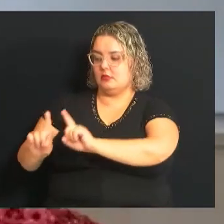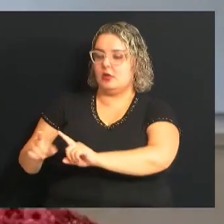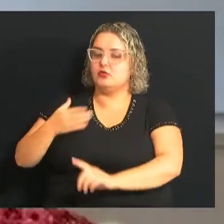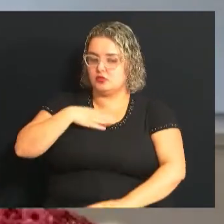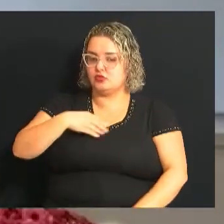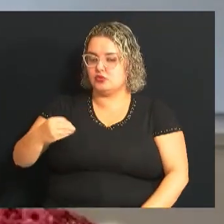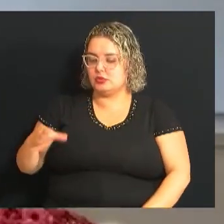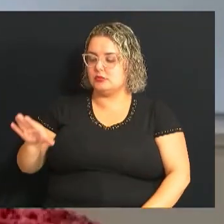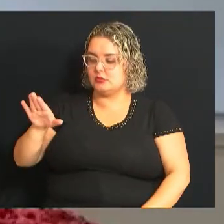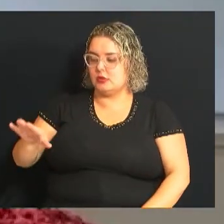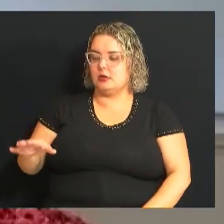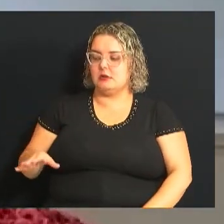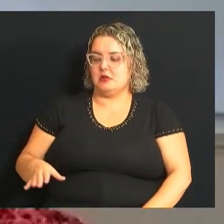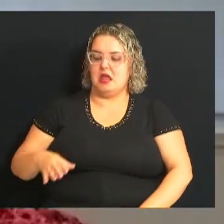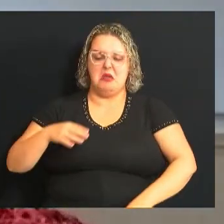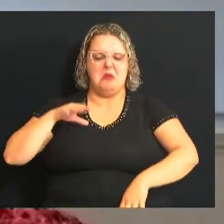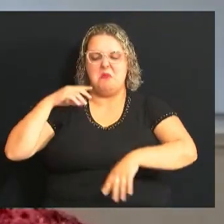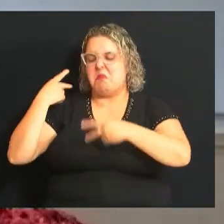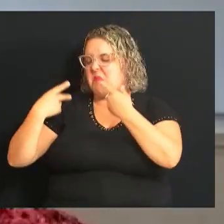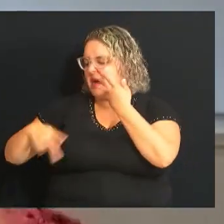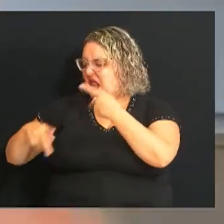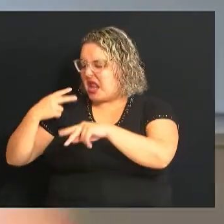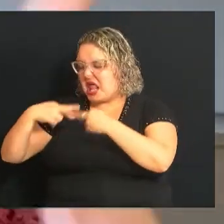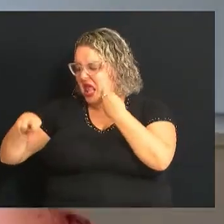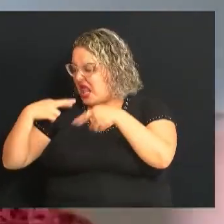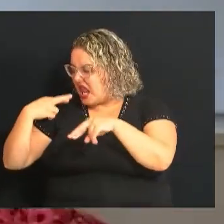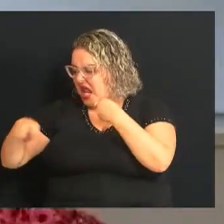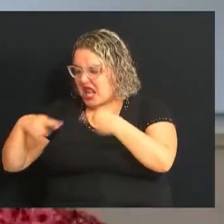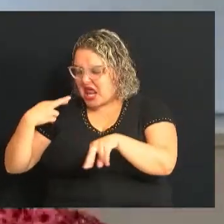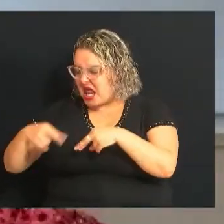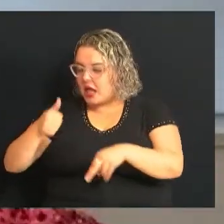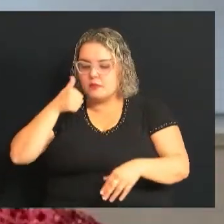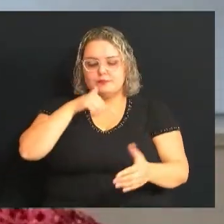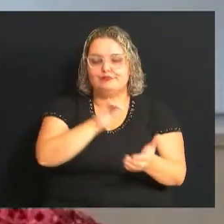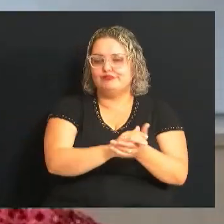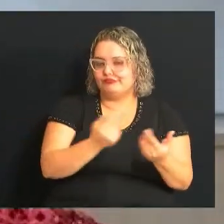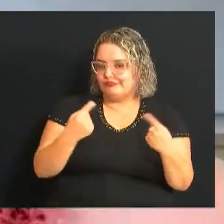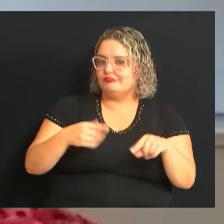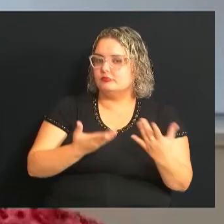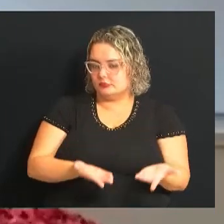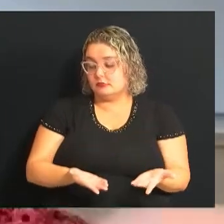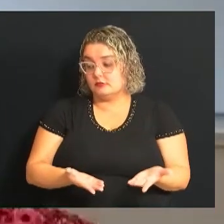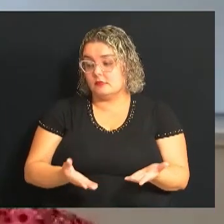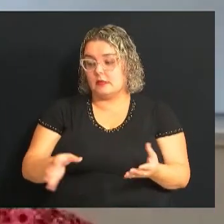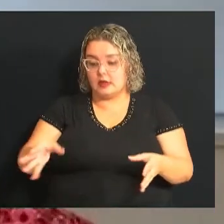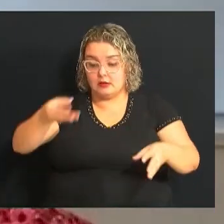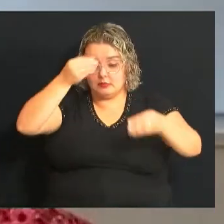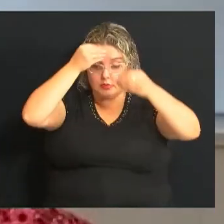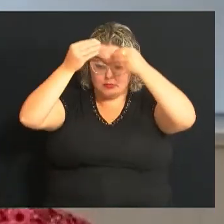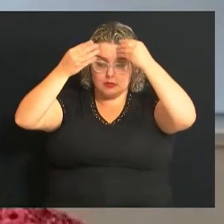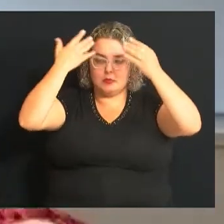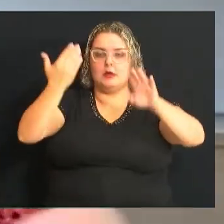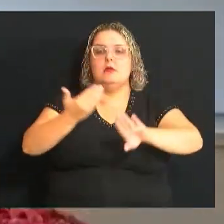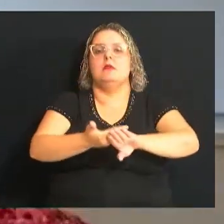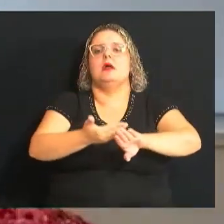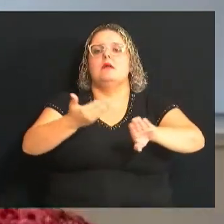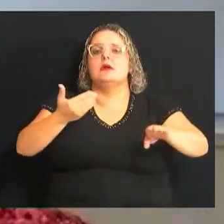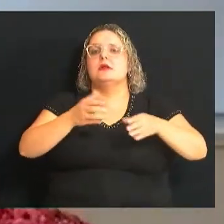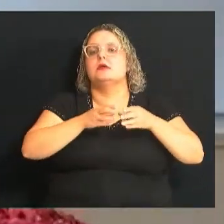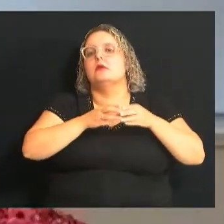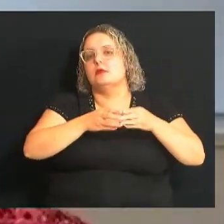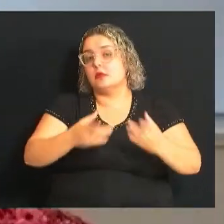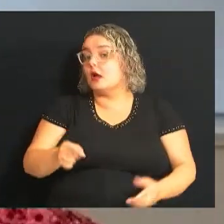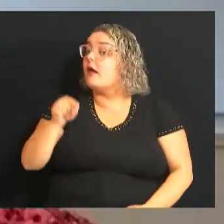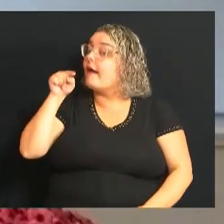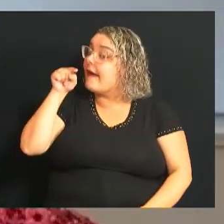criando histórias sobre o outro, sobre a outra, e colocando isso na cabeça dos filhos, para afastar os filhos da convivência. Isso é